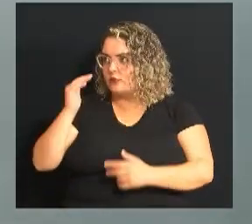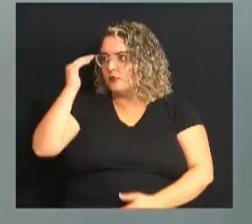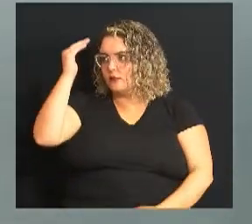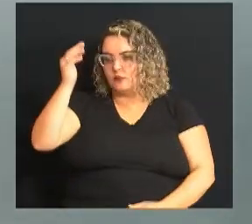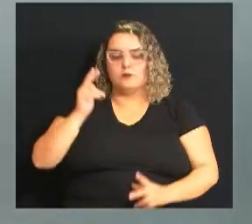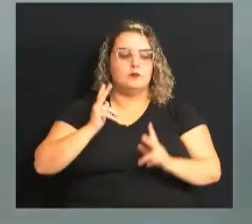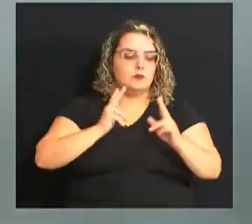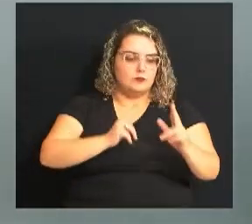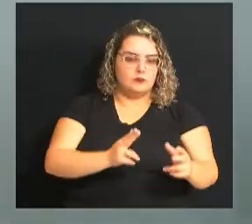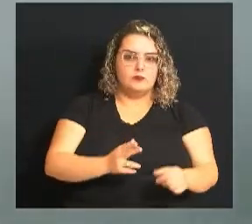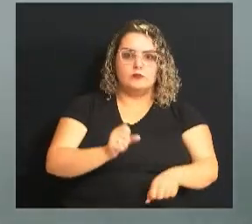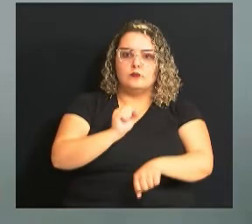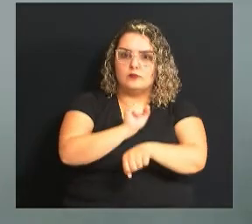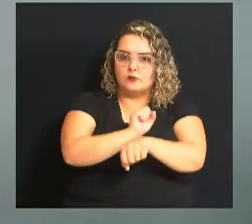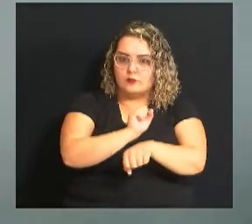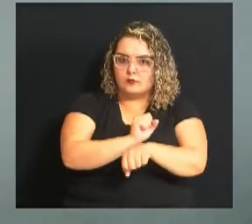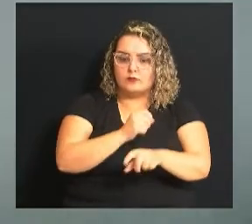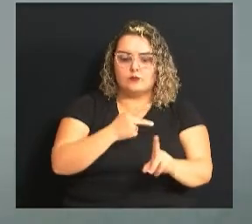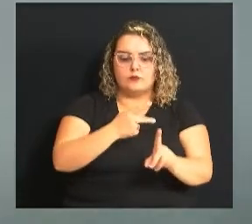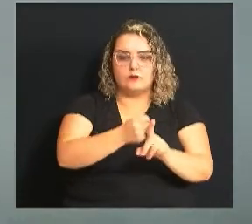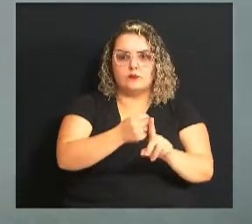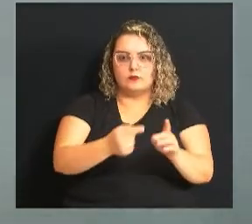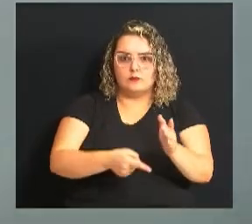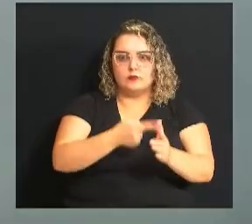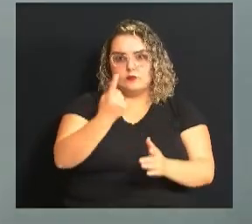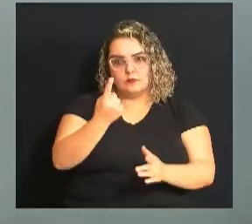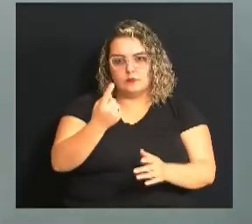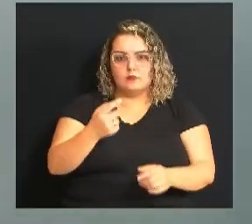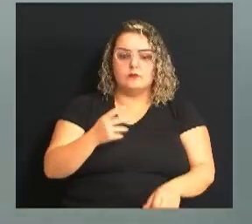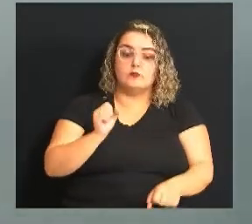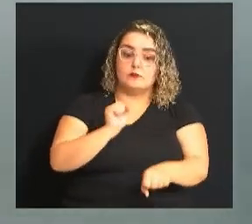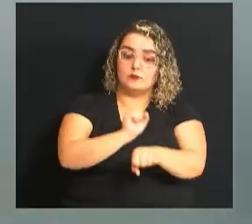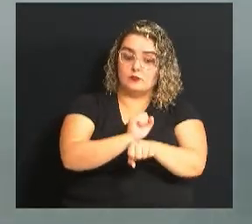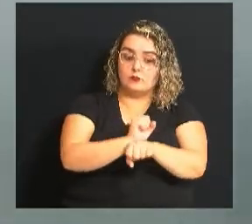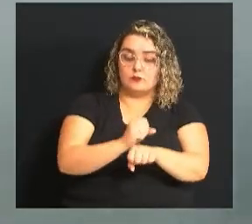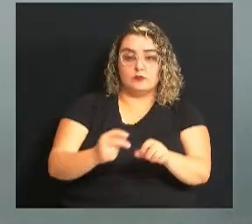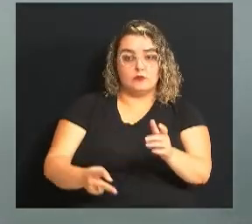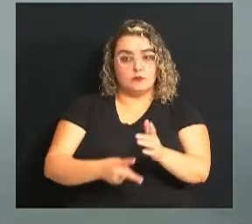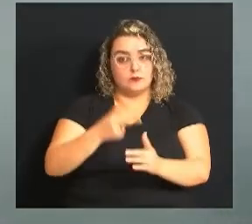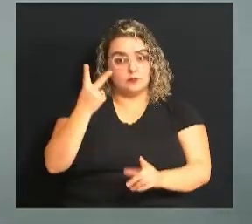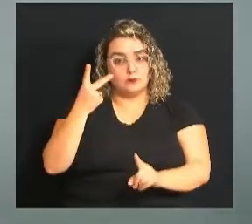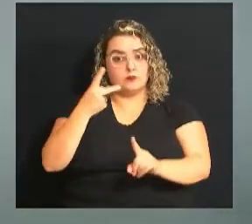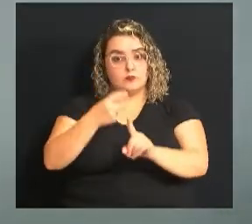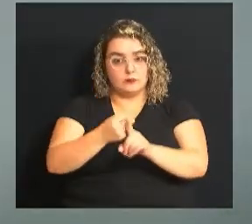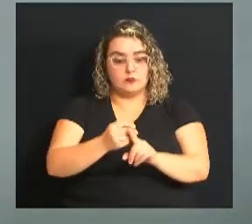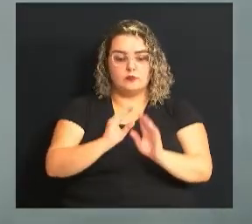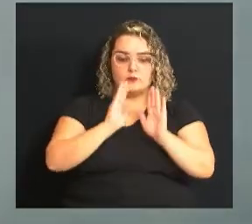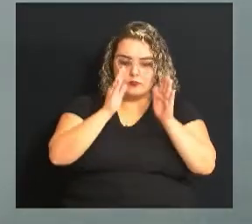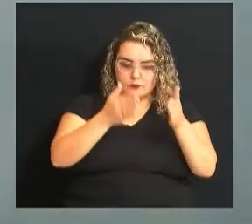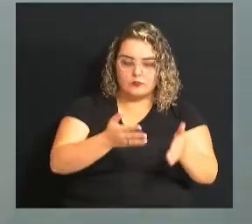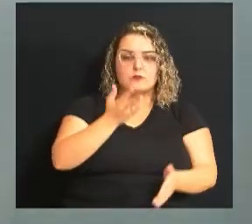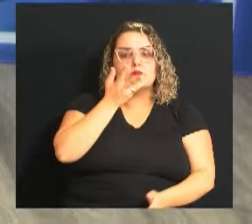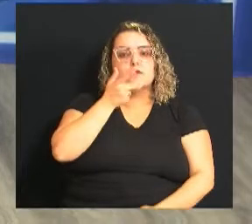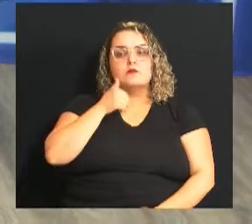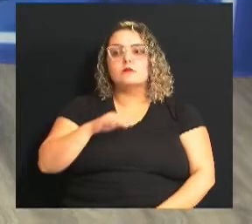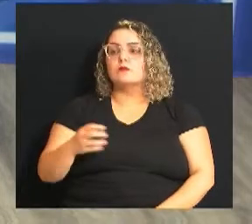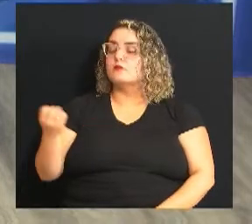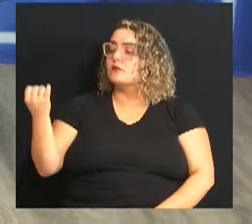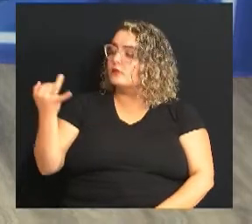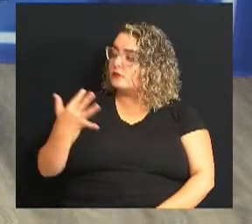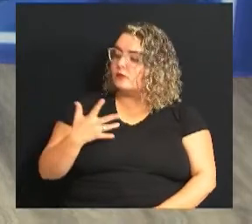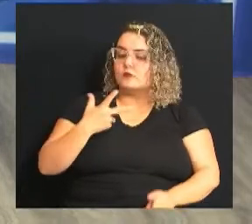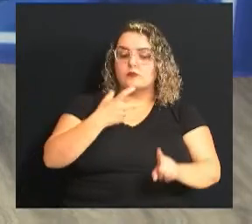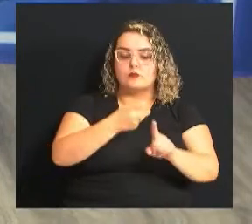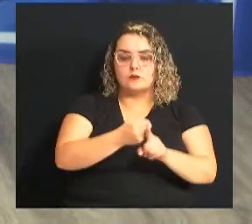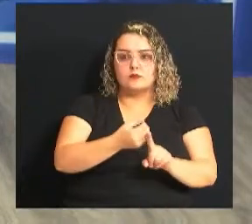as doses, mas são vacinas específicas para crianças. Quantas doses são recomendadas para as crianças de